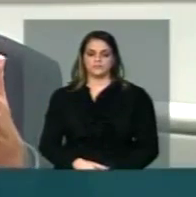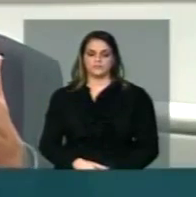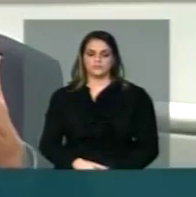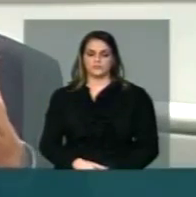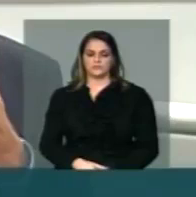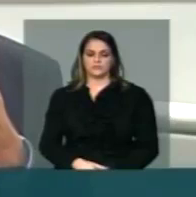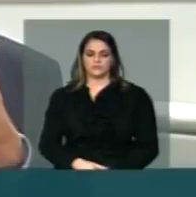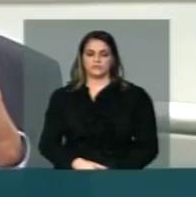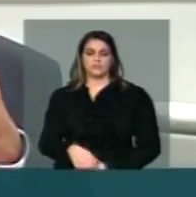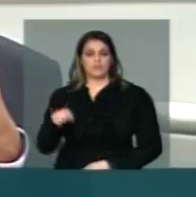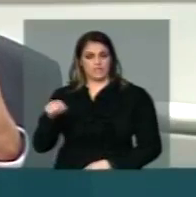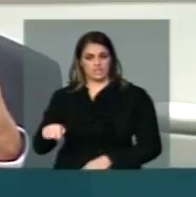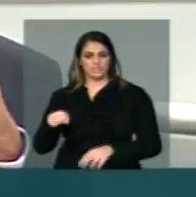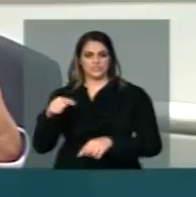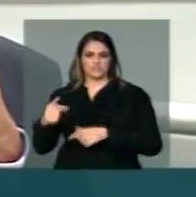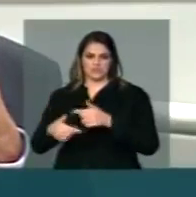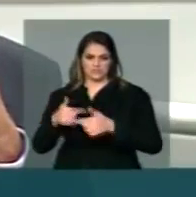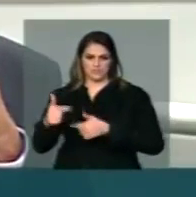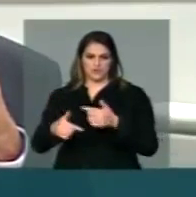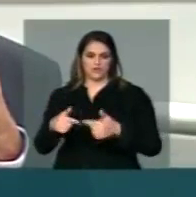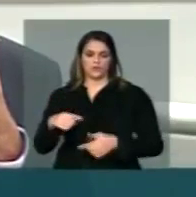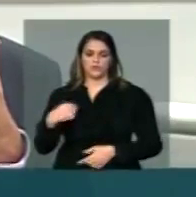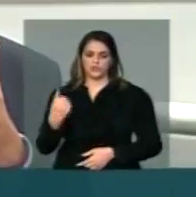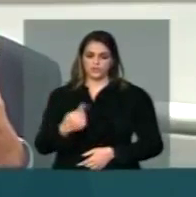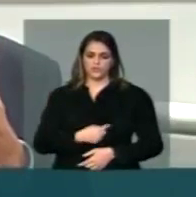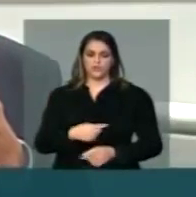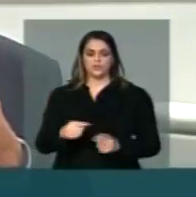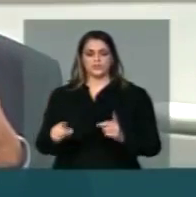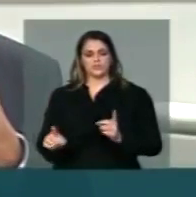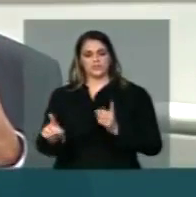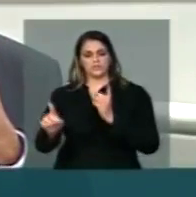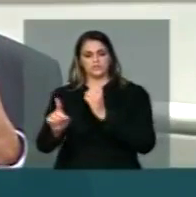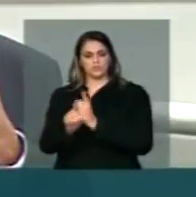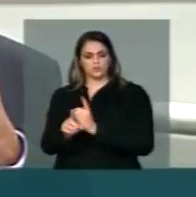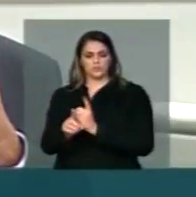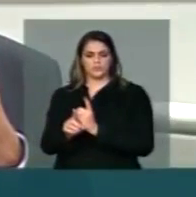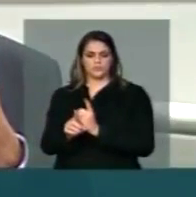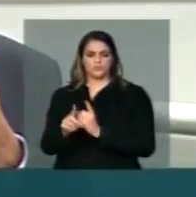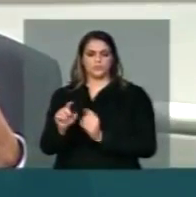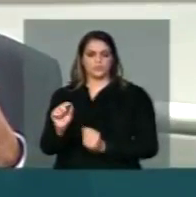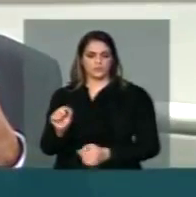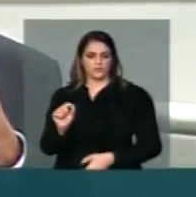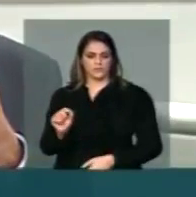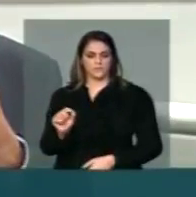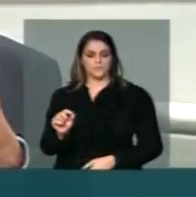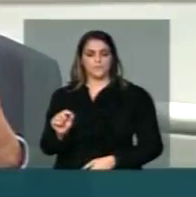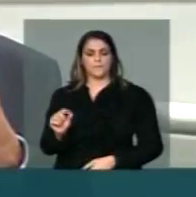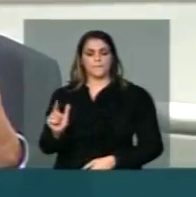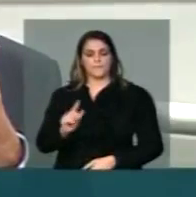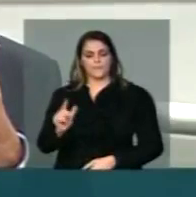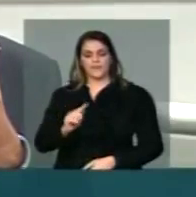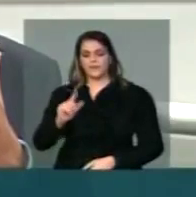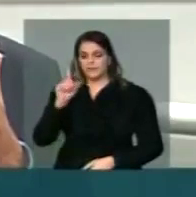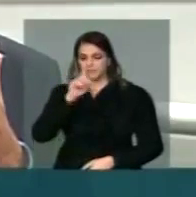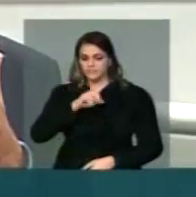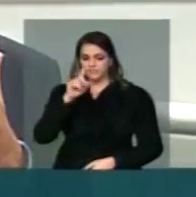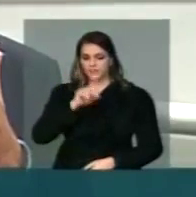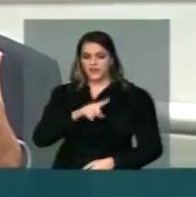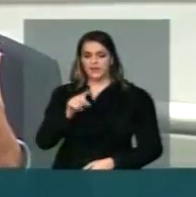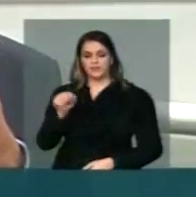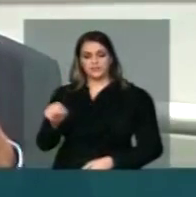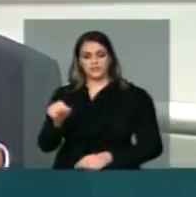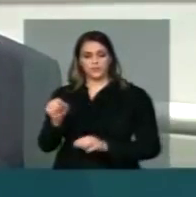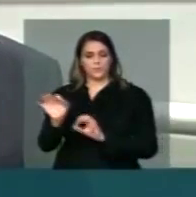trabalho, nós tivemos oportunidade de identificar que houve falhas de planejamento.